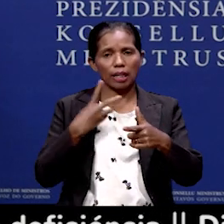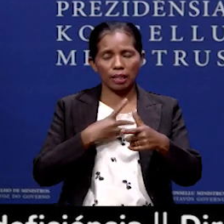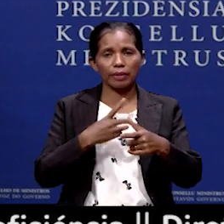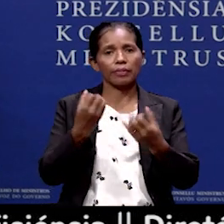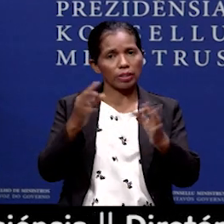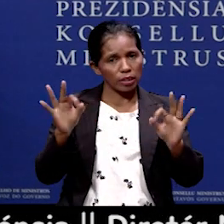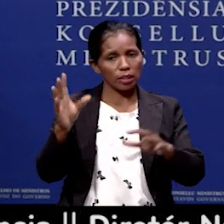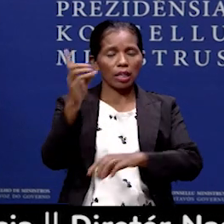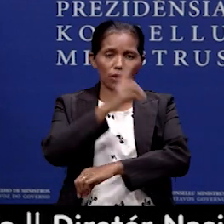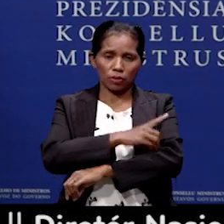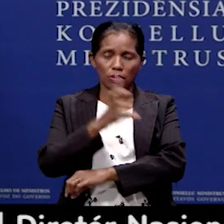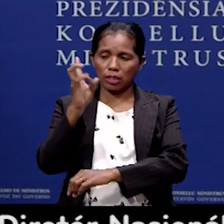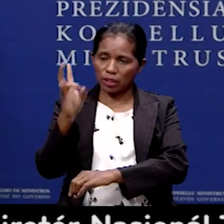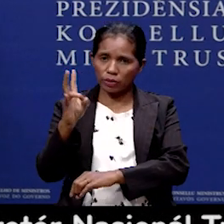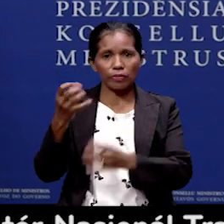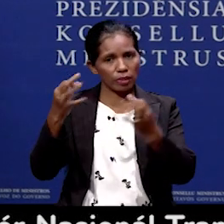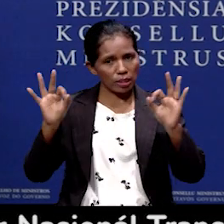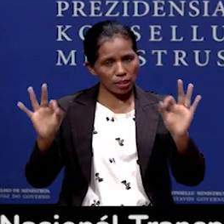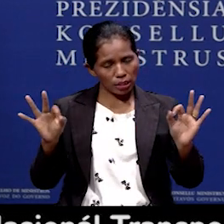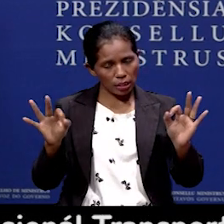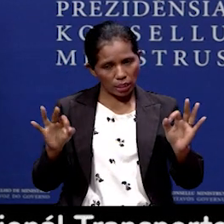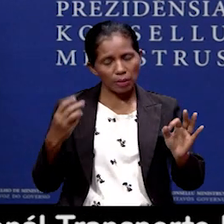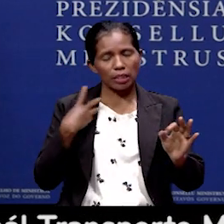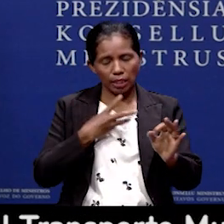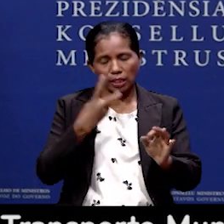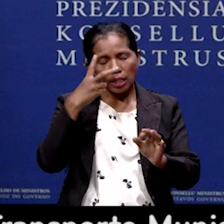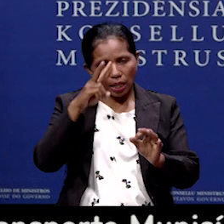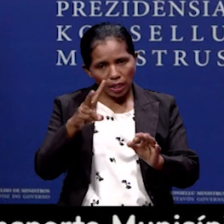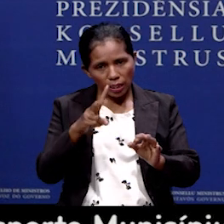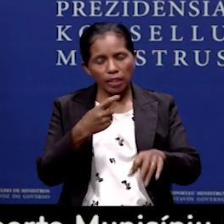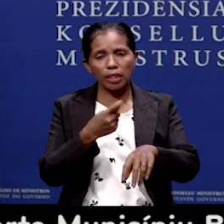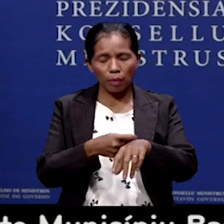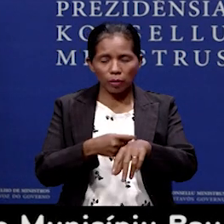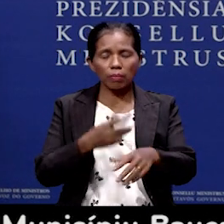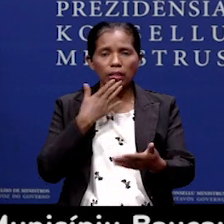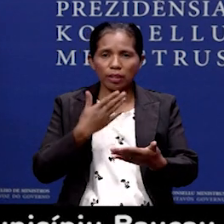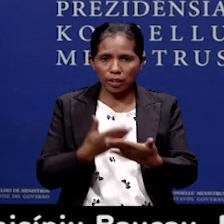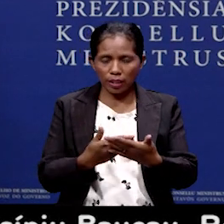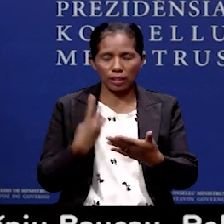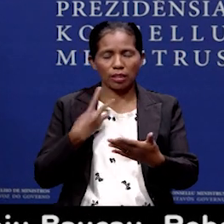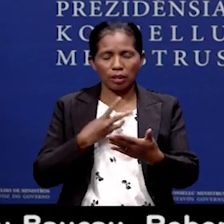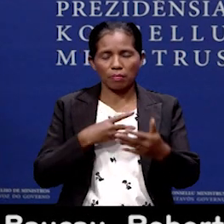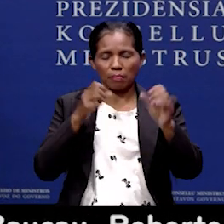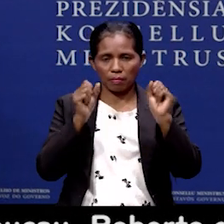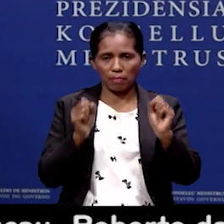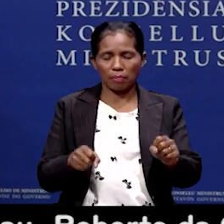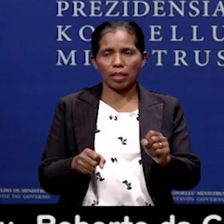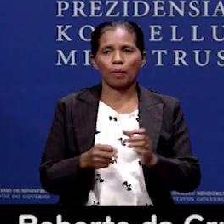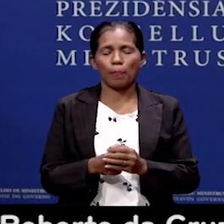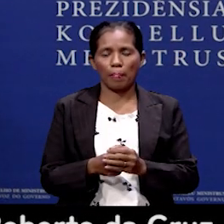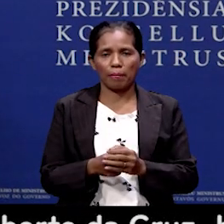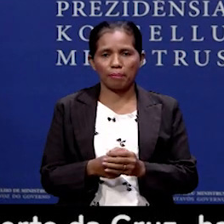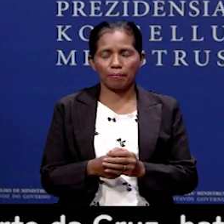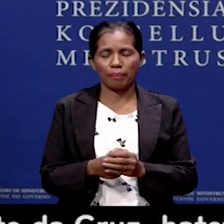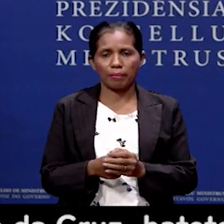uma medida de exceção depois que o governo fazendo uma situação, o governo está fazendo uma medida de exceção será.